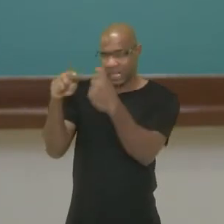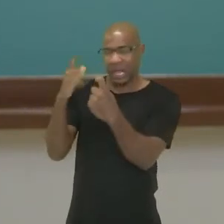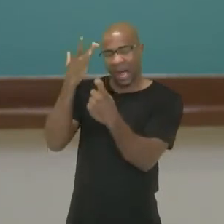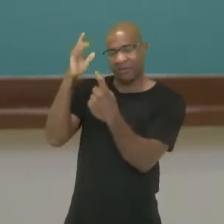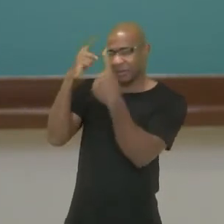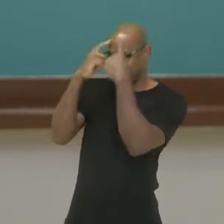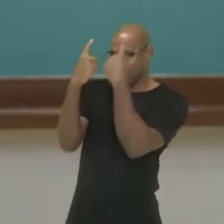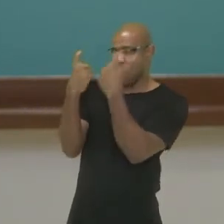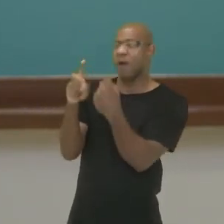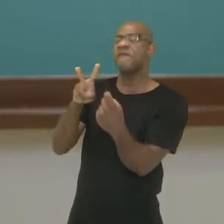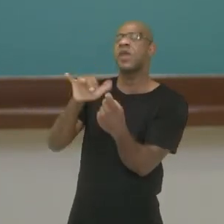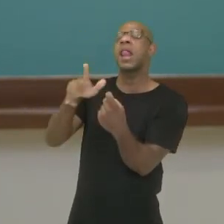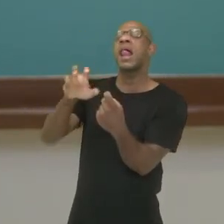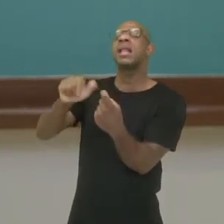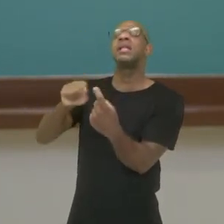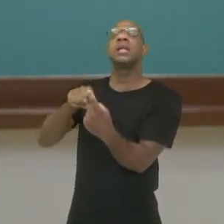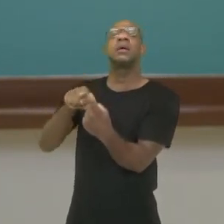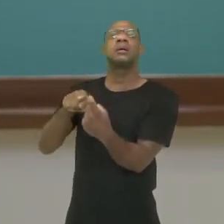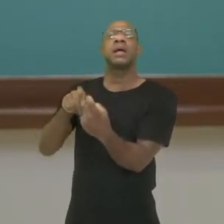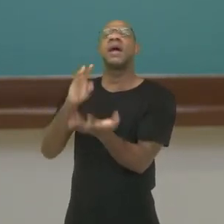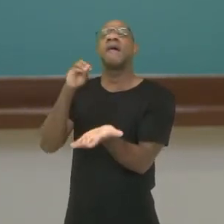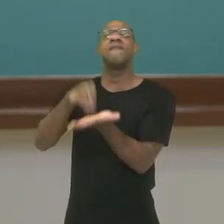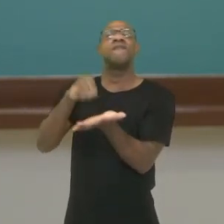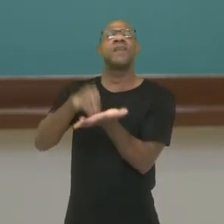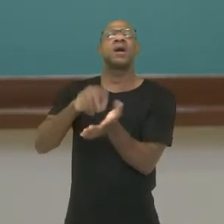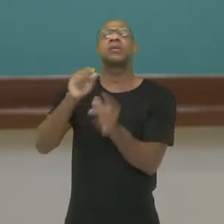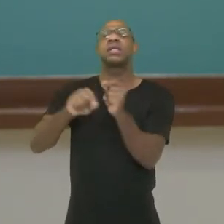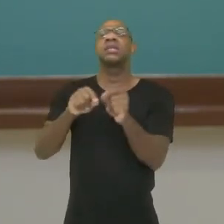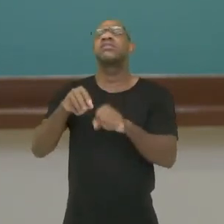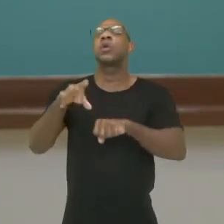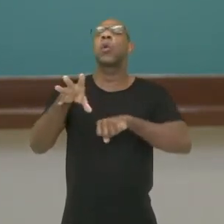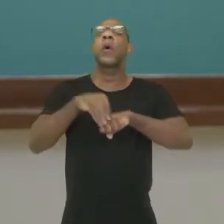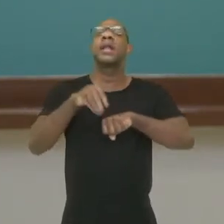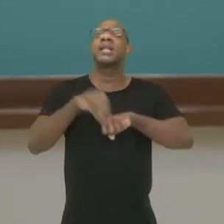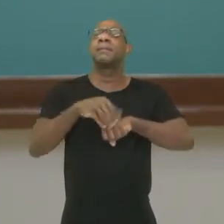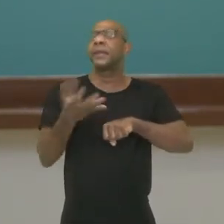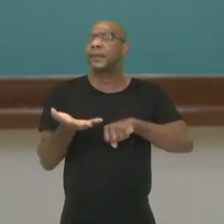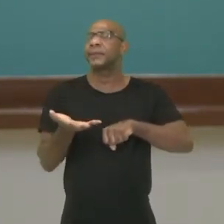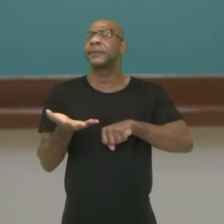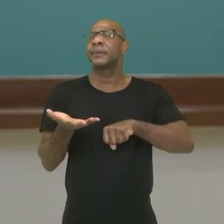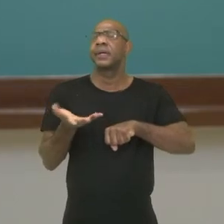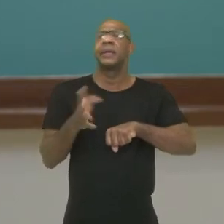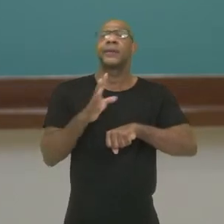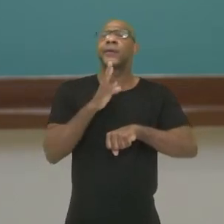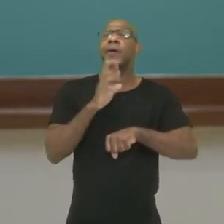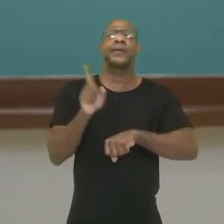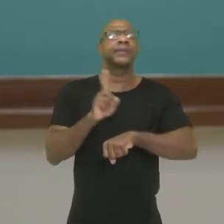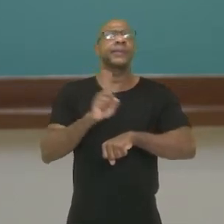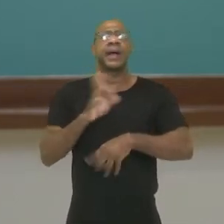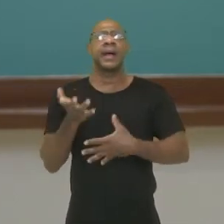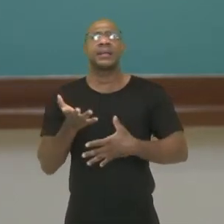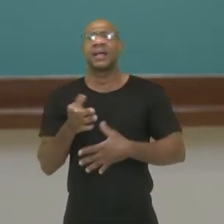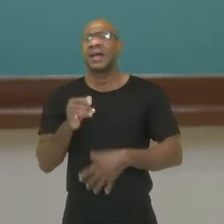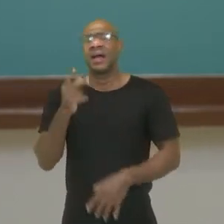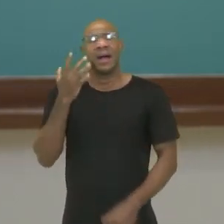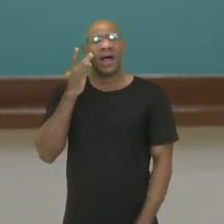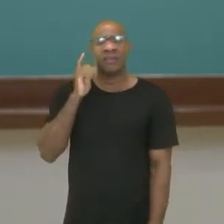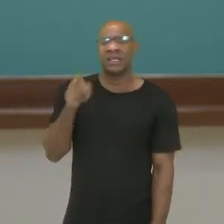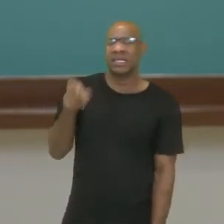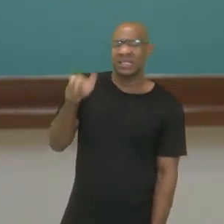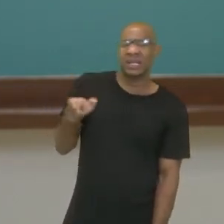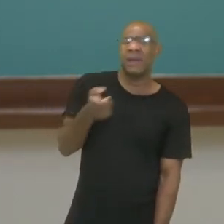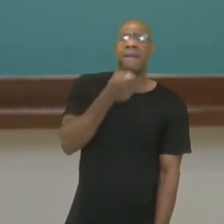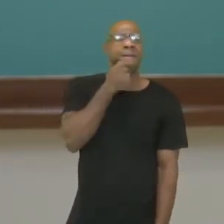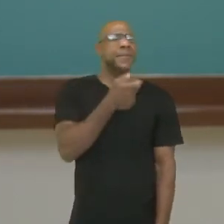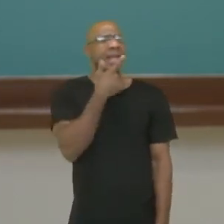por uma questão de falta de conhecimento, às vezes, de achar que aquilo não vai ferir, ou é uma piada,